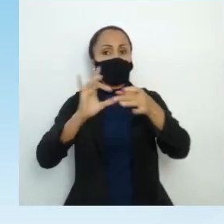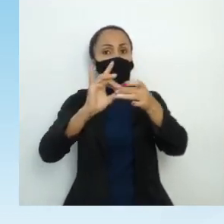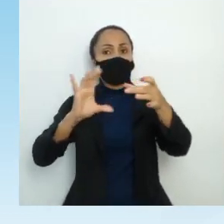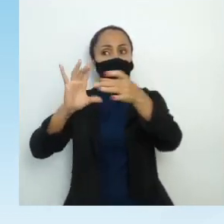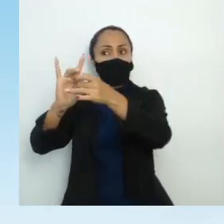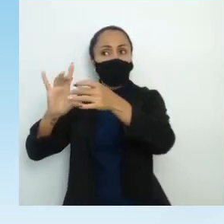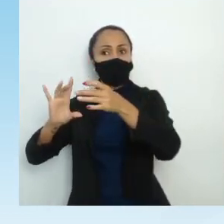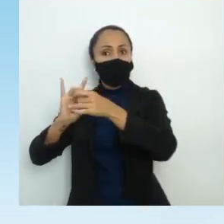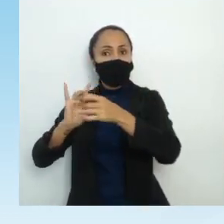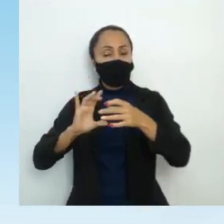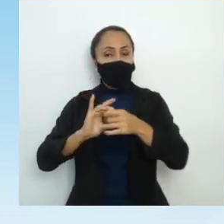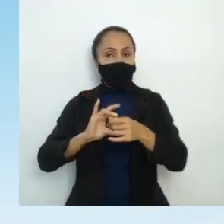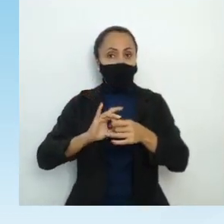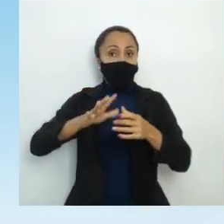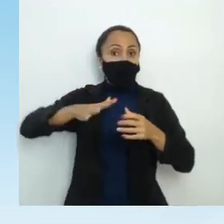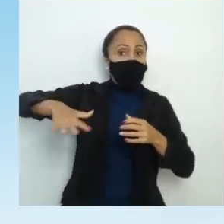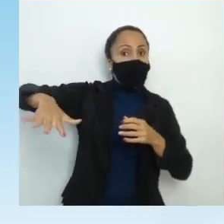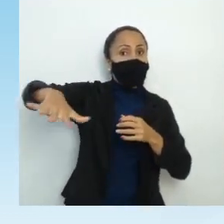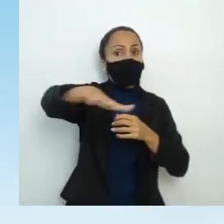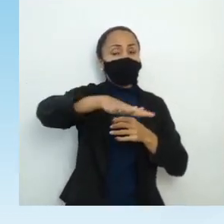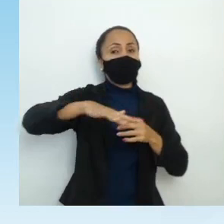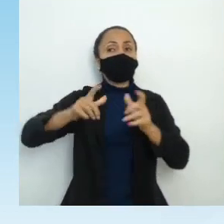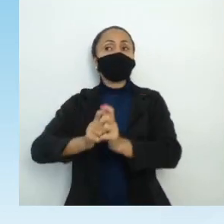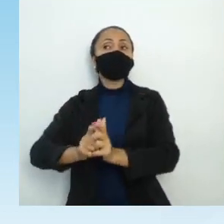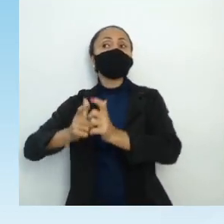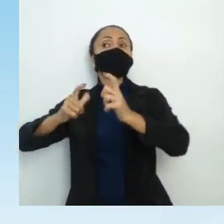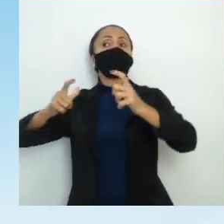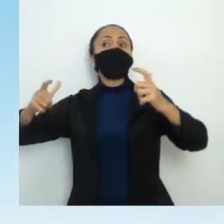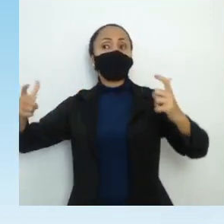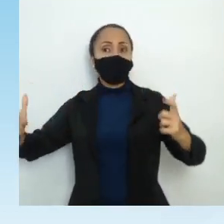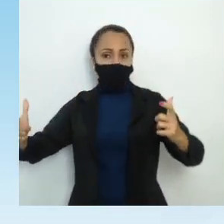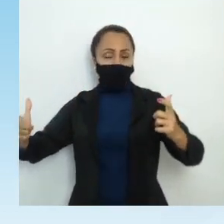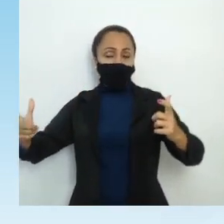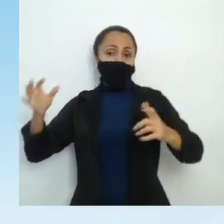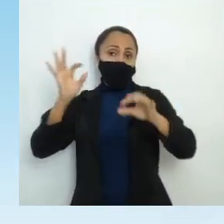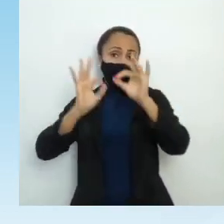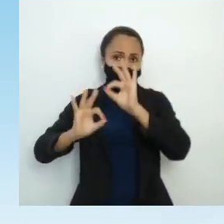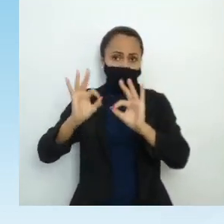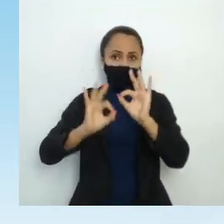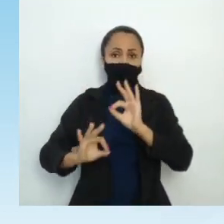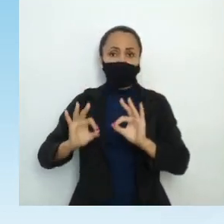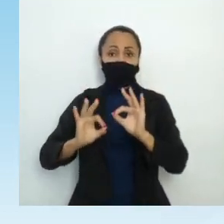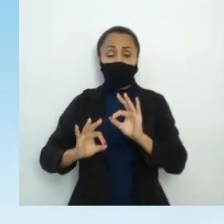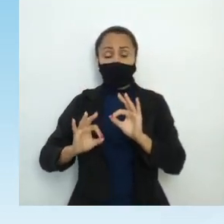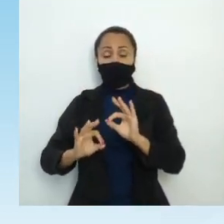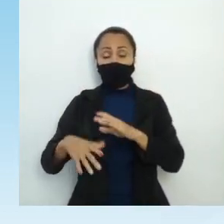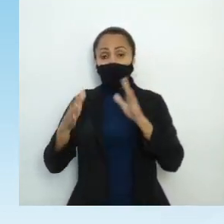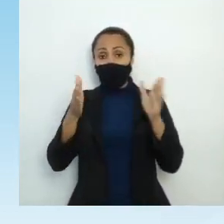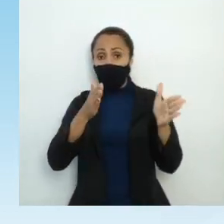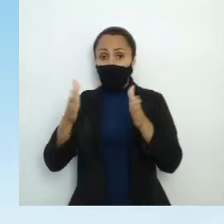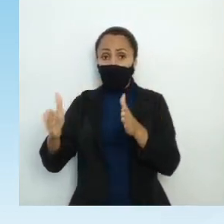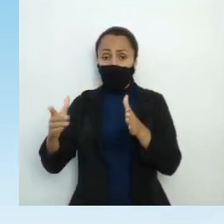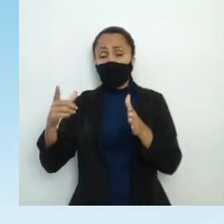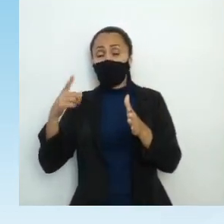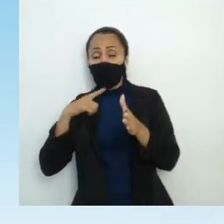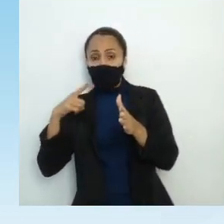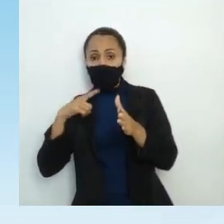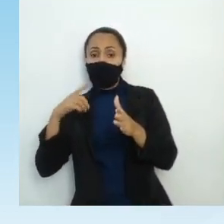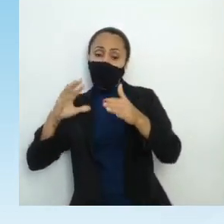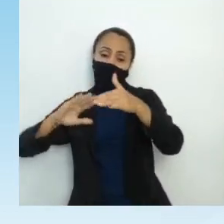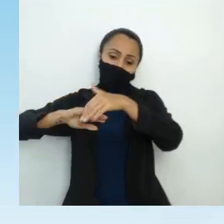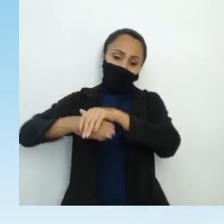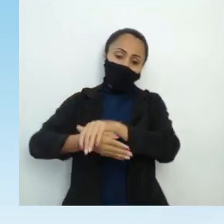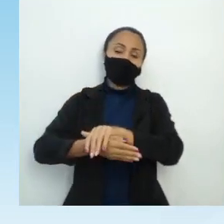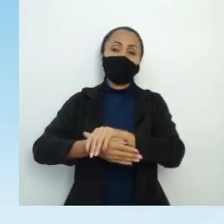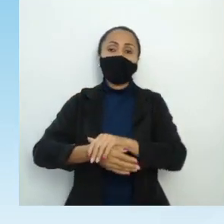serão, né, abaladas e, consequentemente, uma reorganização dos padrões que à época estavam acostumados. Por isso que é importante